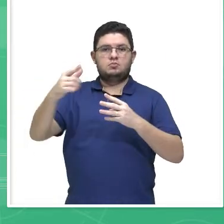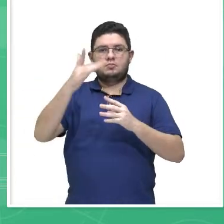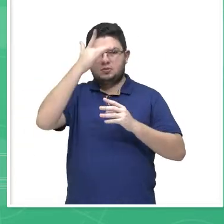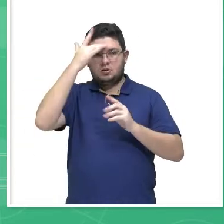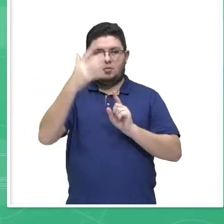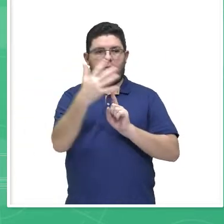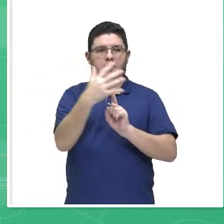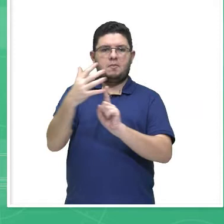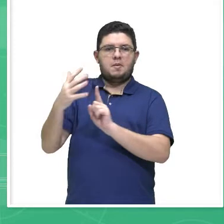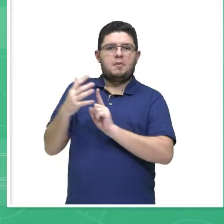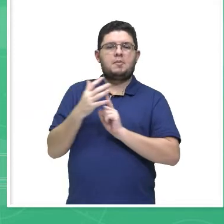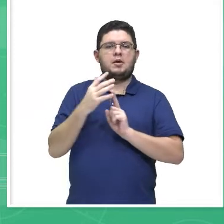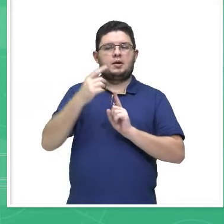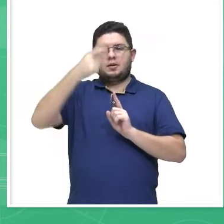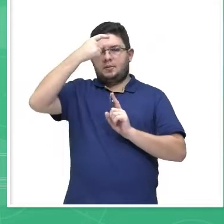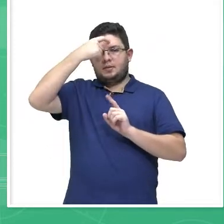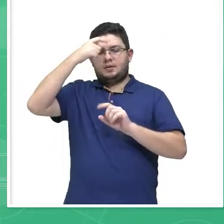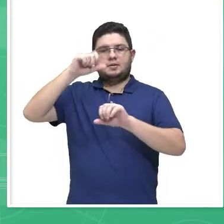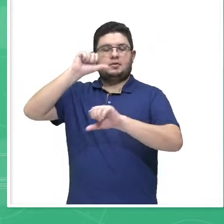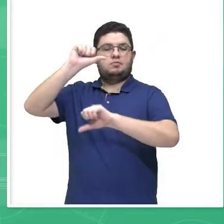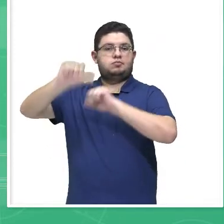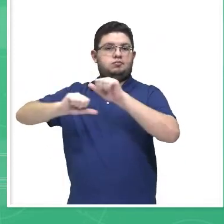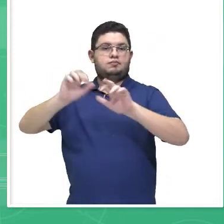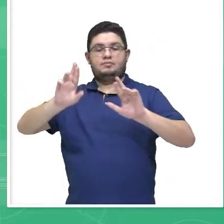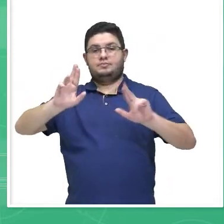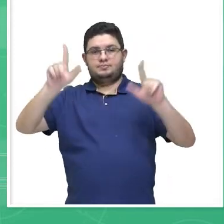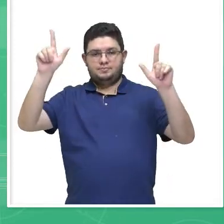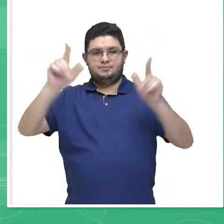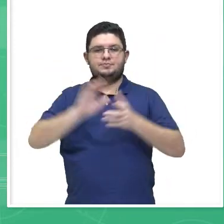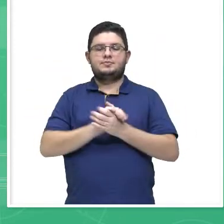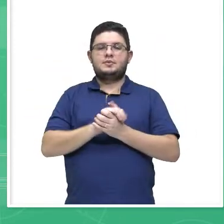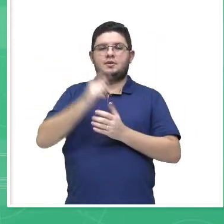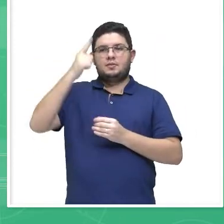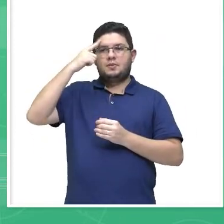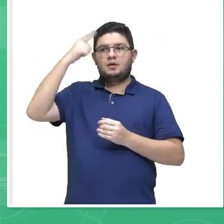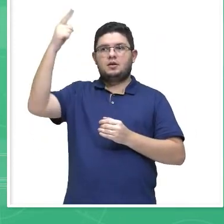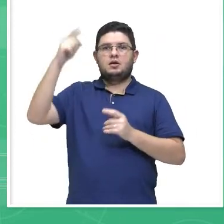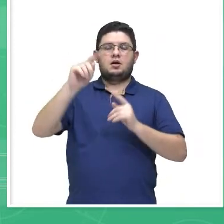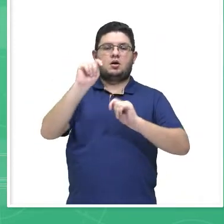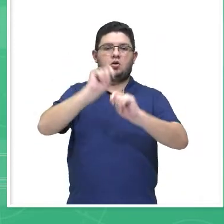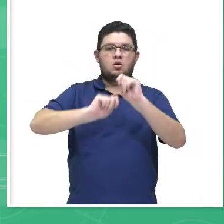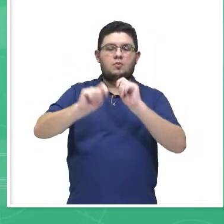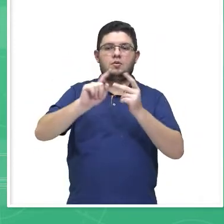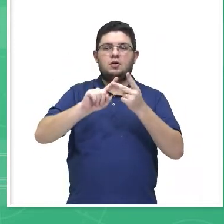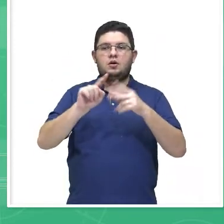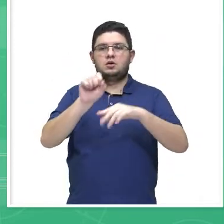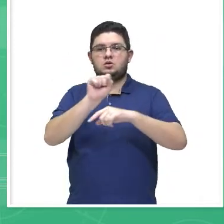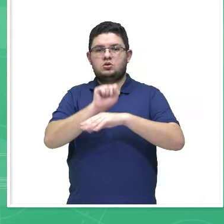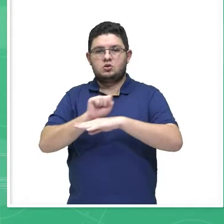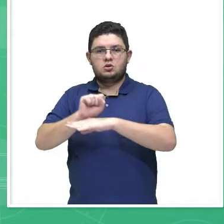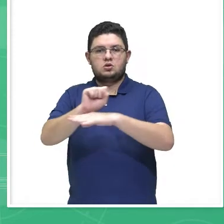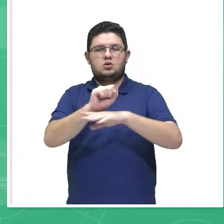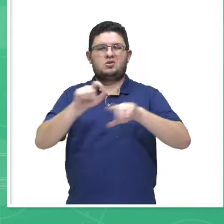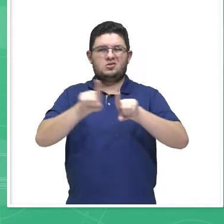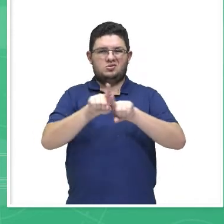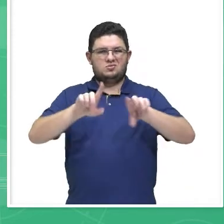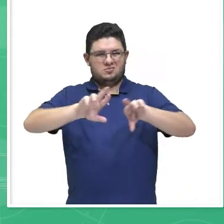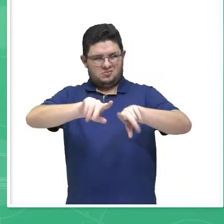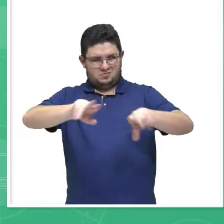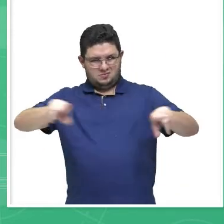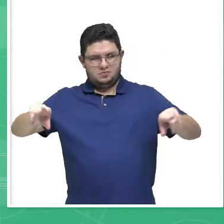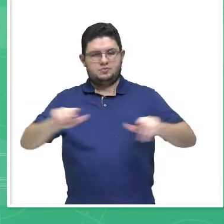na maneira de pensar a economia, a sociologia e demais ciências sociais